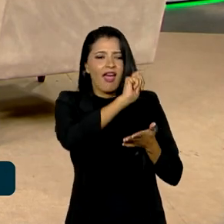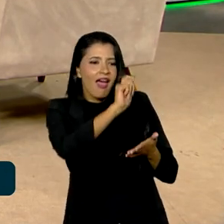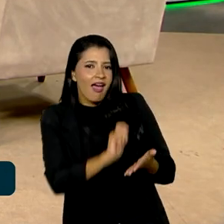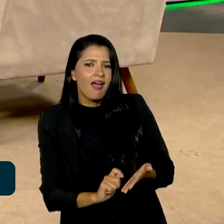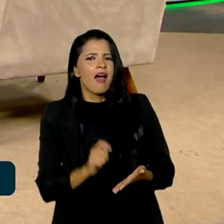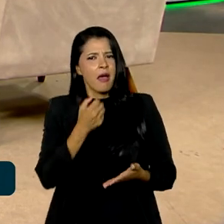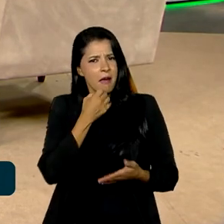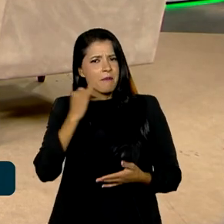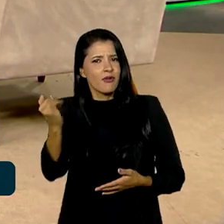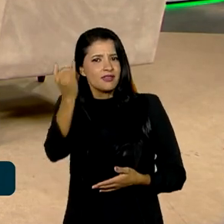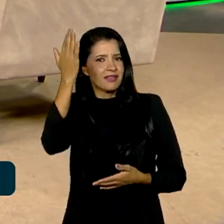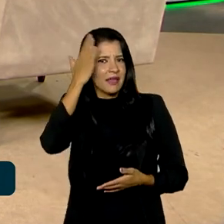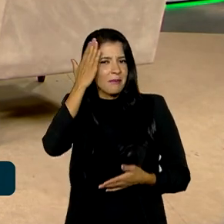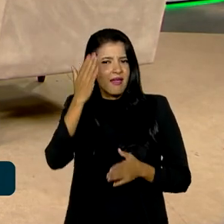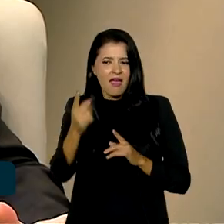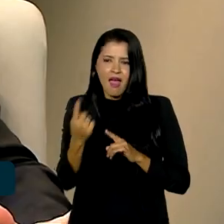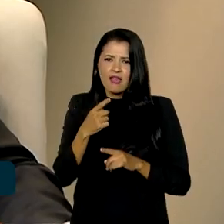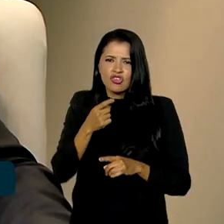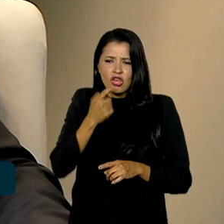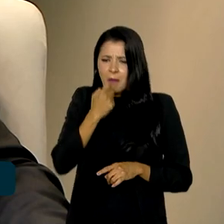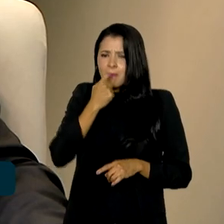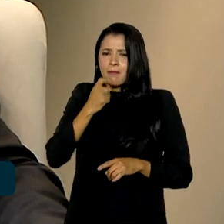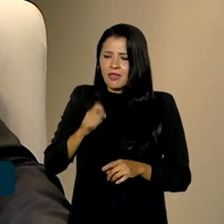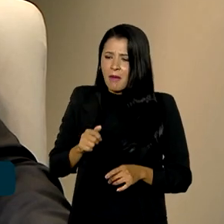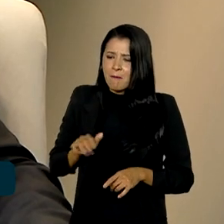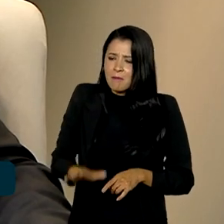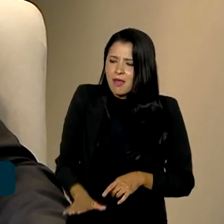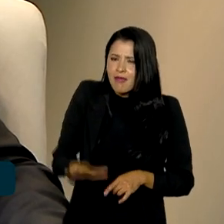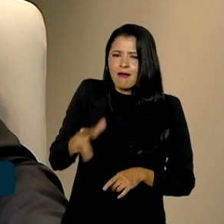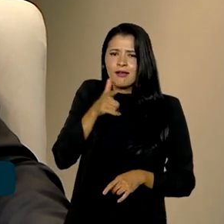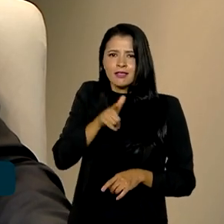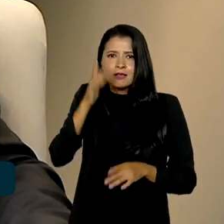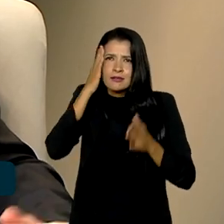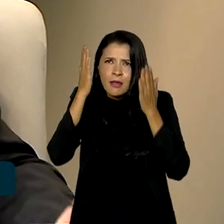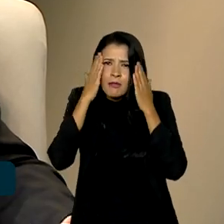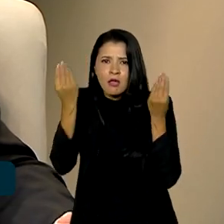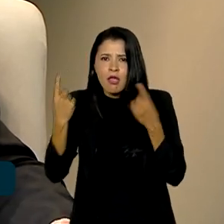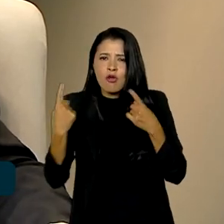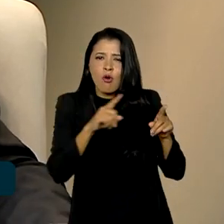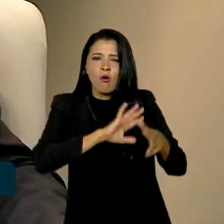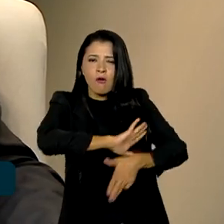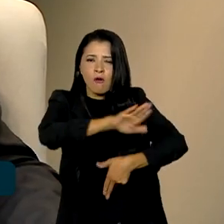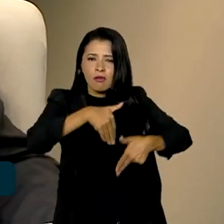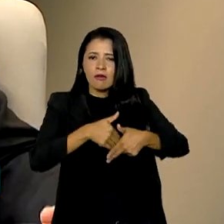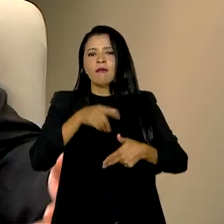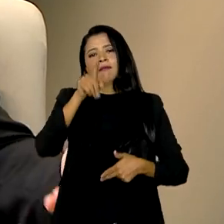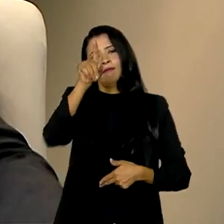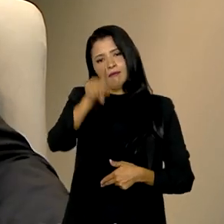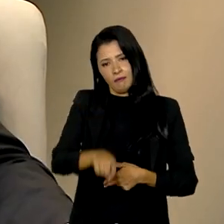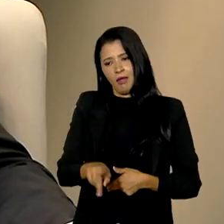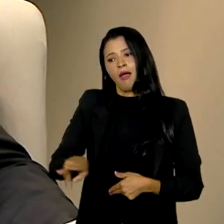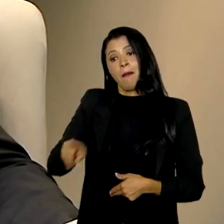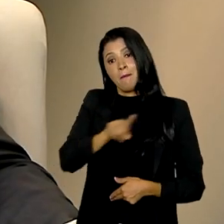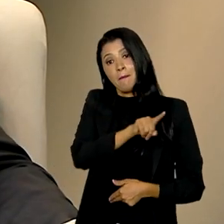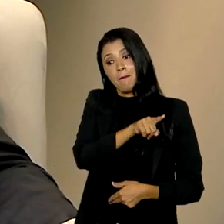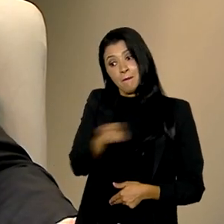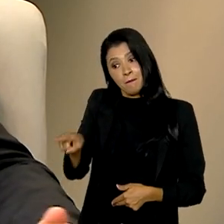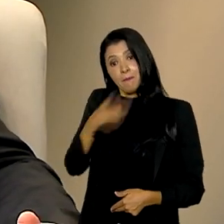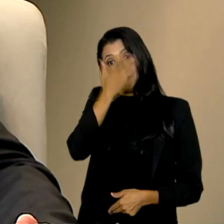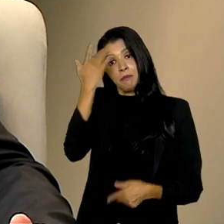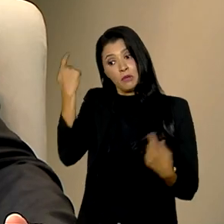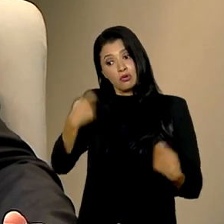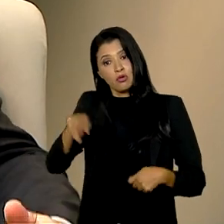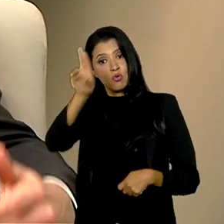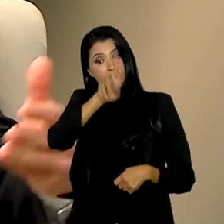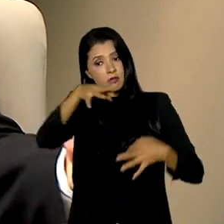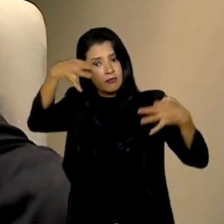saber combater a corrupção, ministro? Exatamente. É importante que as pessoas entendam a importância do uso adequado dos recursos